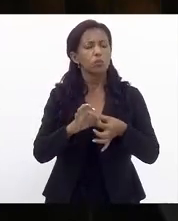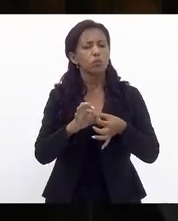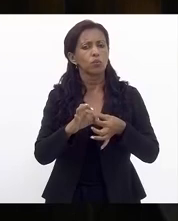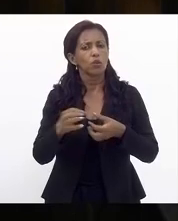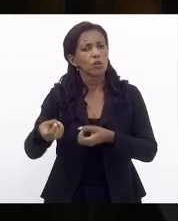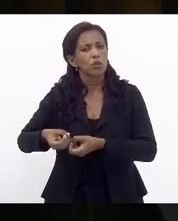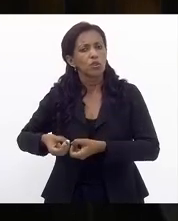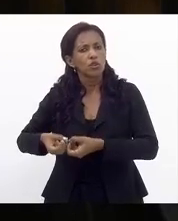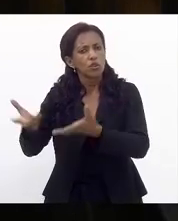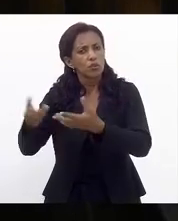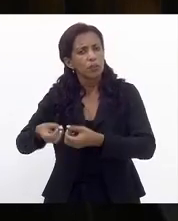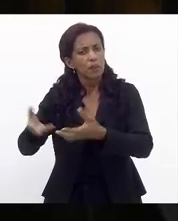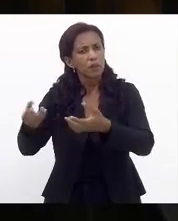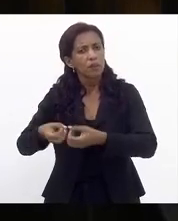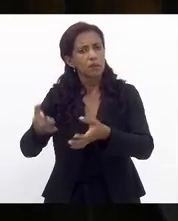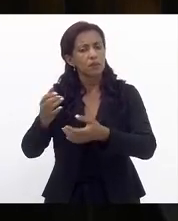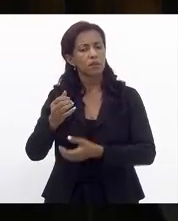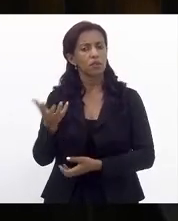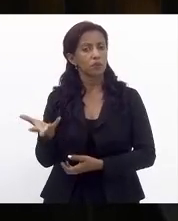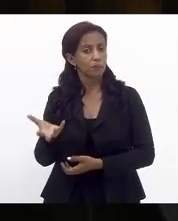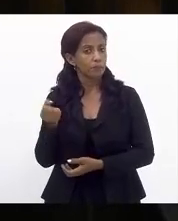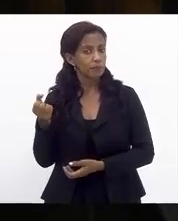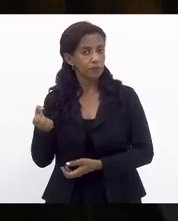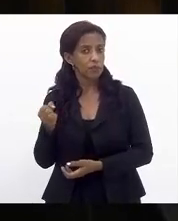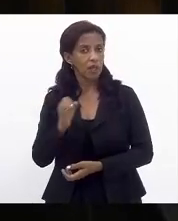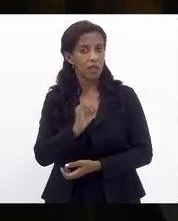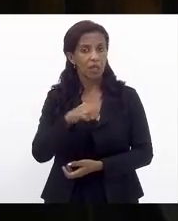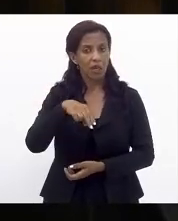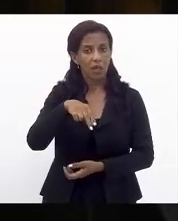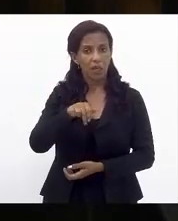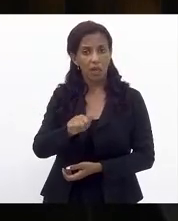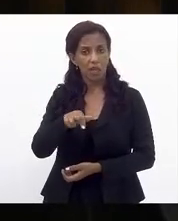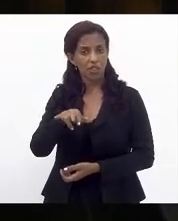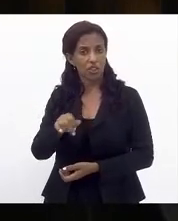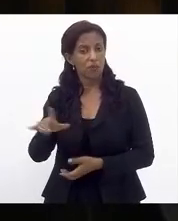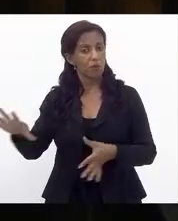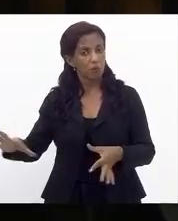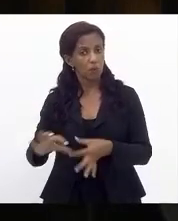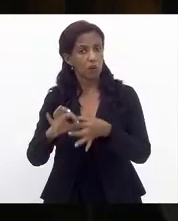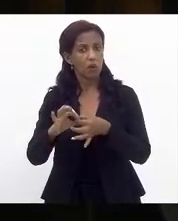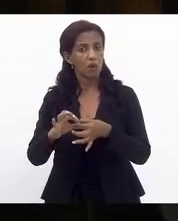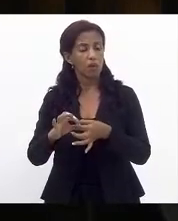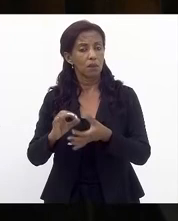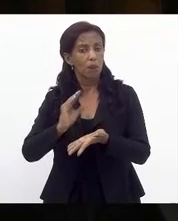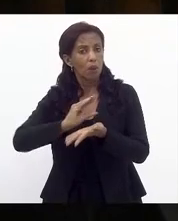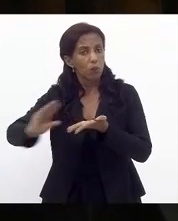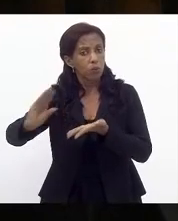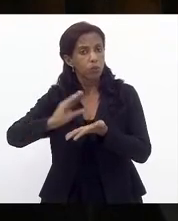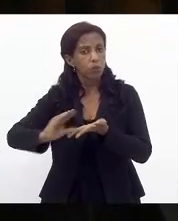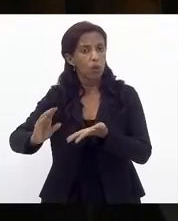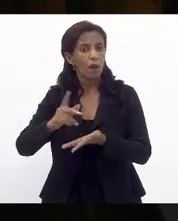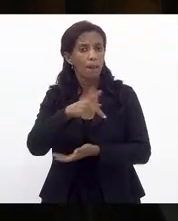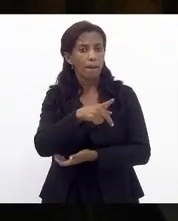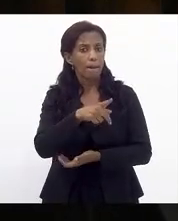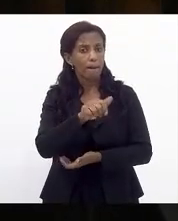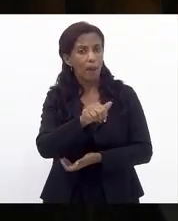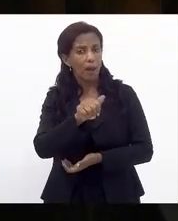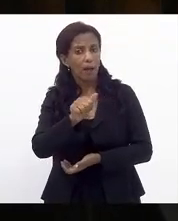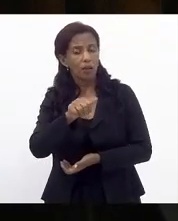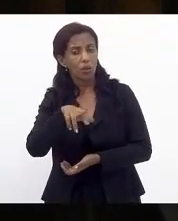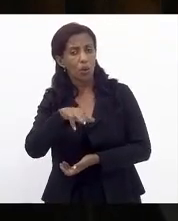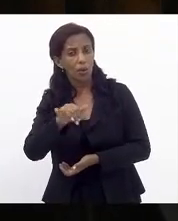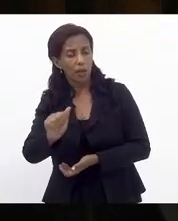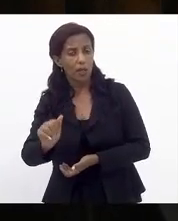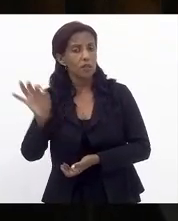despesa de inativos e pensionistas mas também também consolidar suas contribuições patronais dos